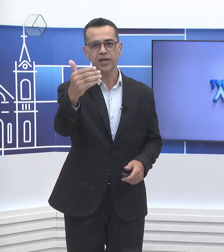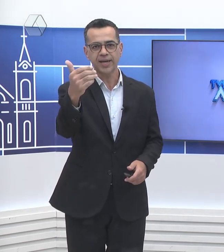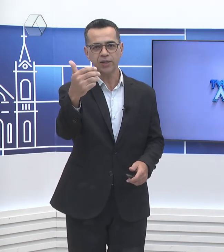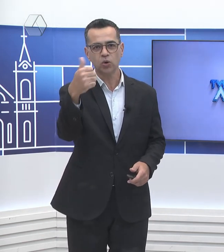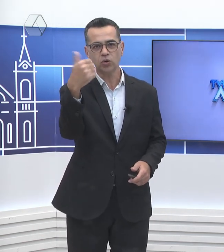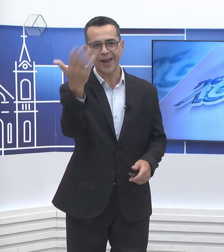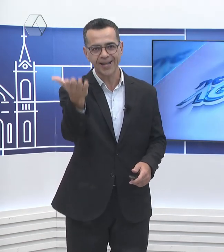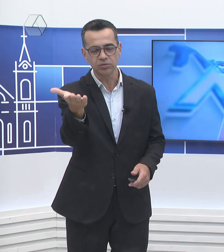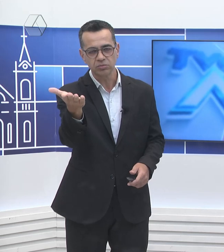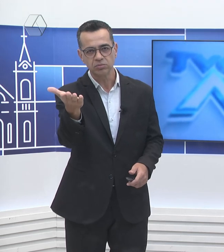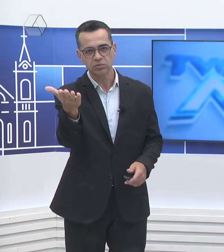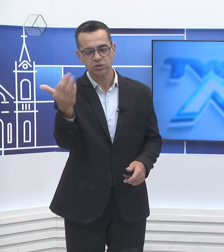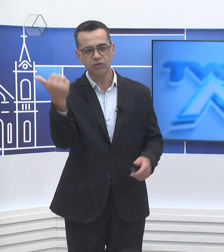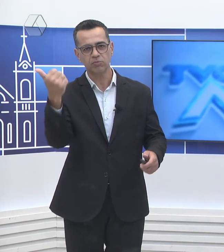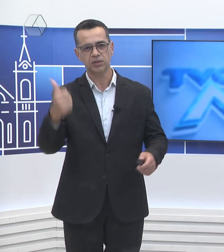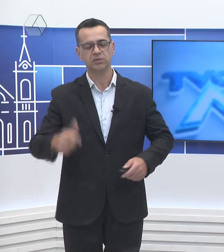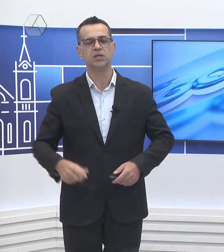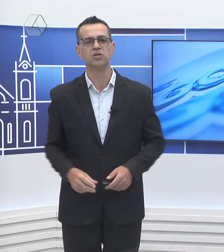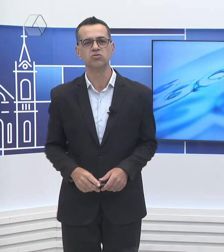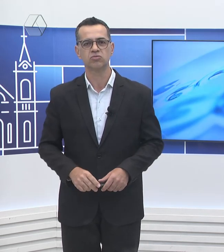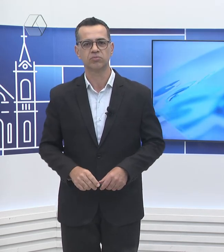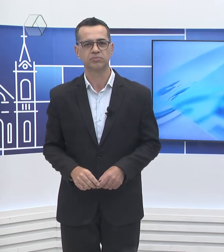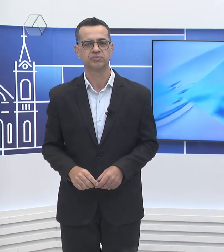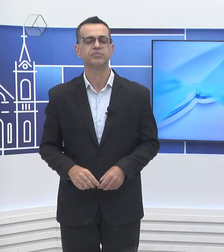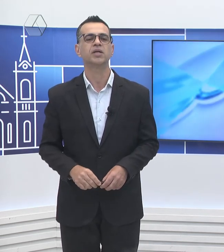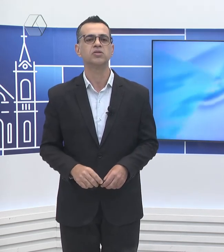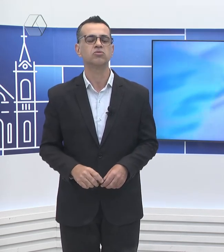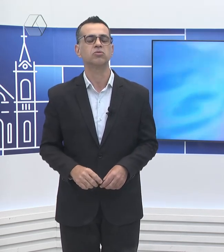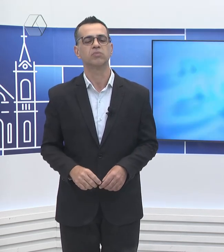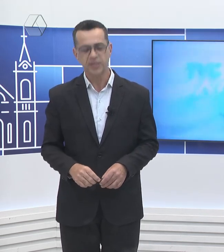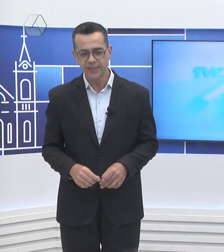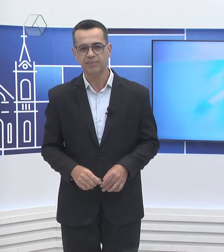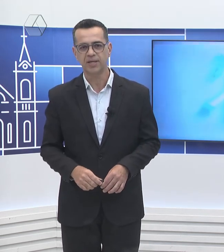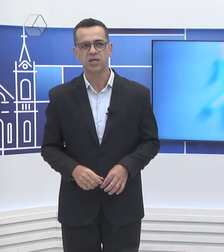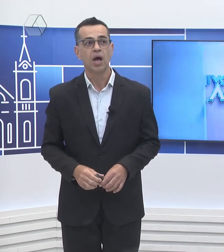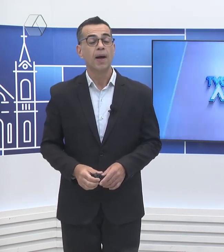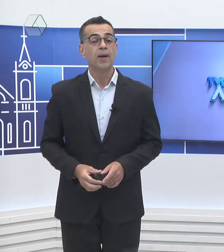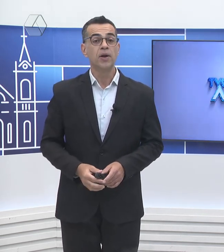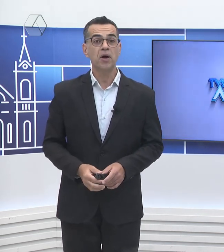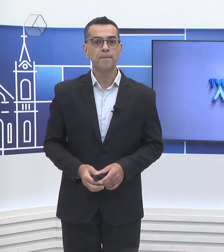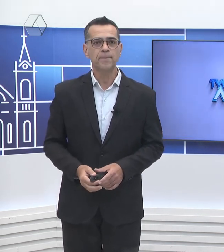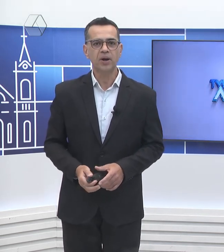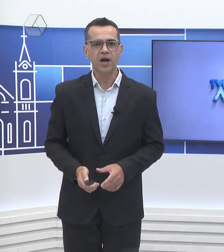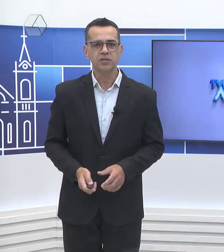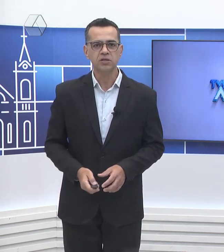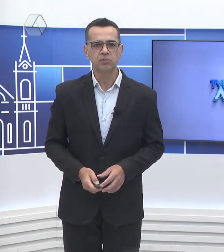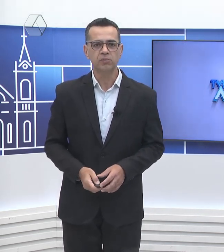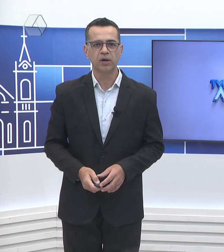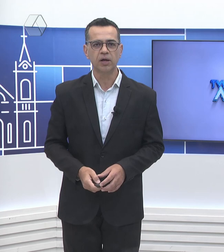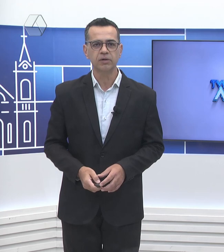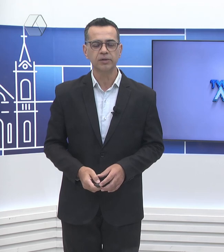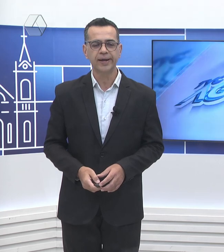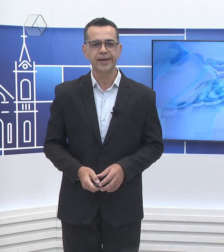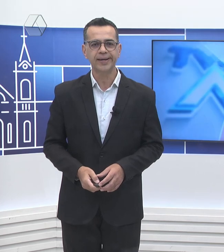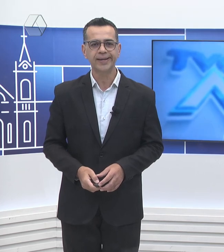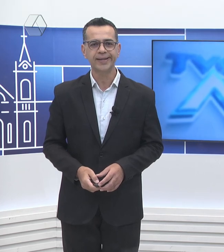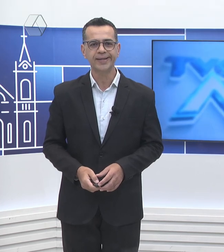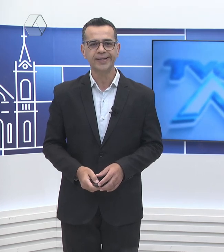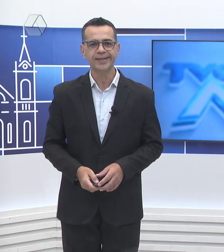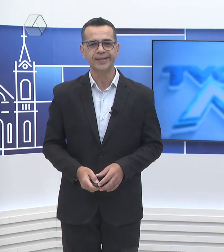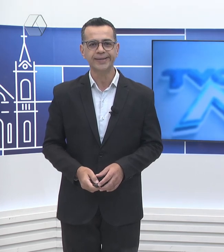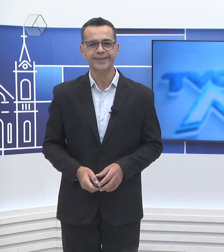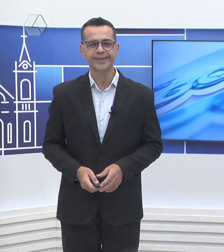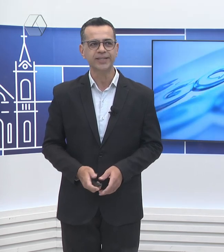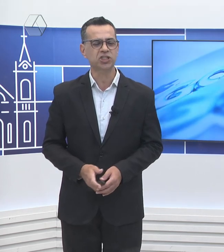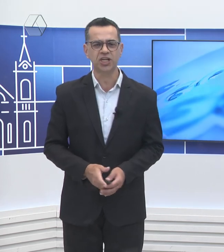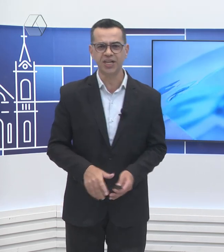gente. Só que ele tá aí do outro lado. Atrás. Aqui, isso. Atrás de vocês. Isso. Exatamente. No próximo bloco, ei,